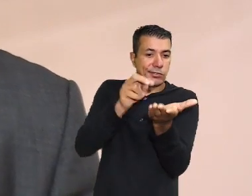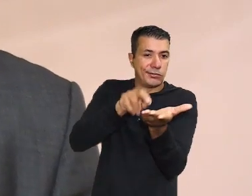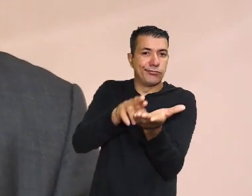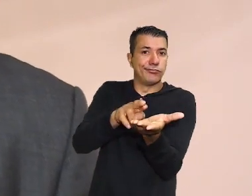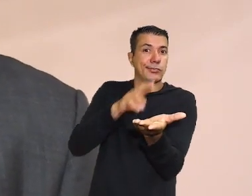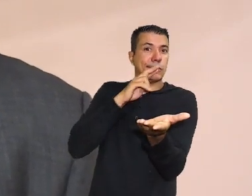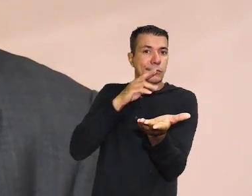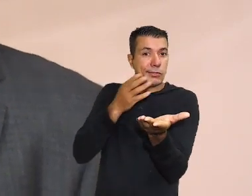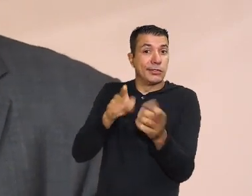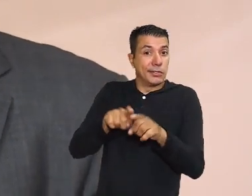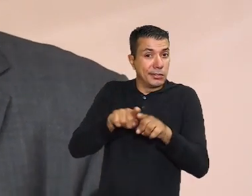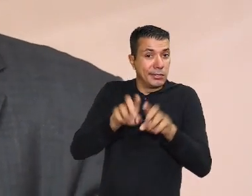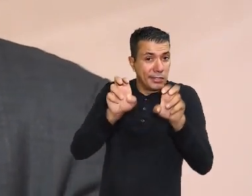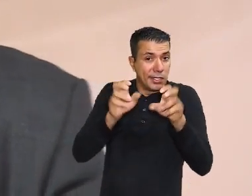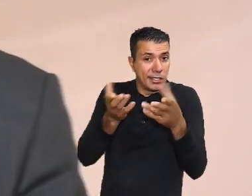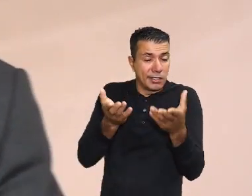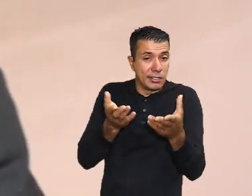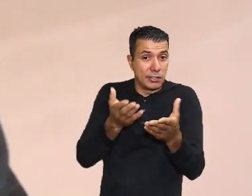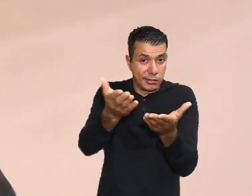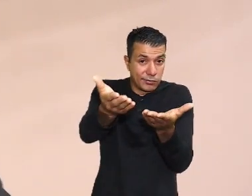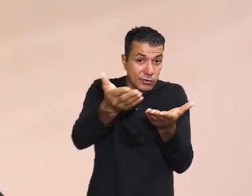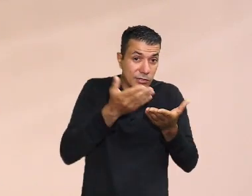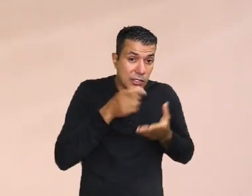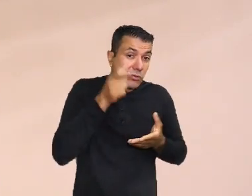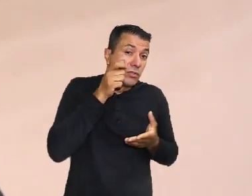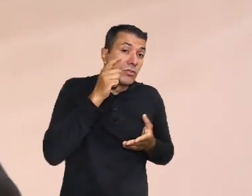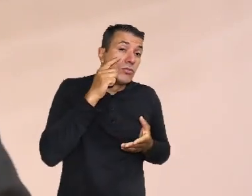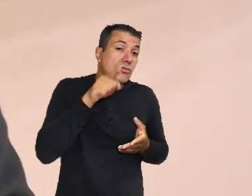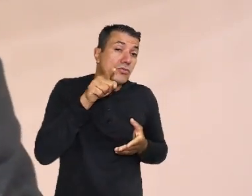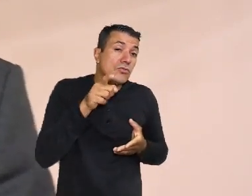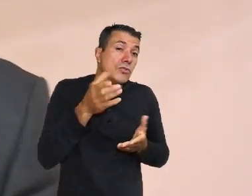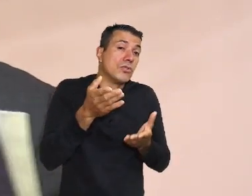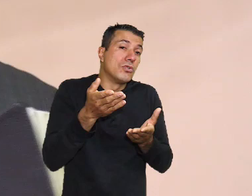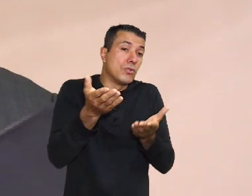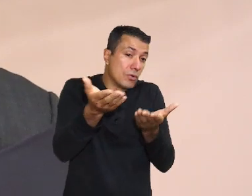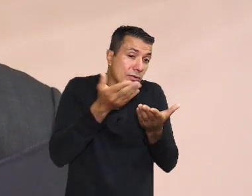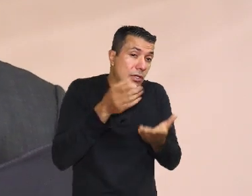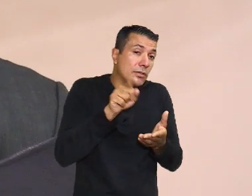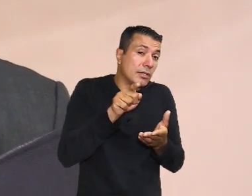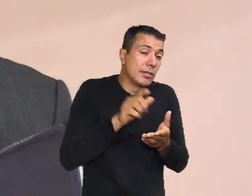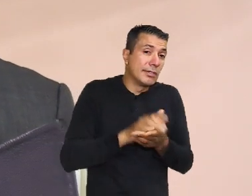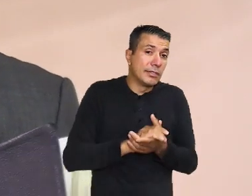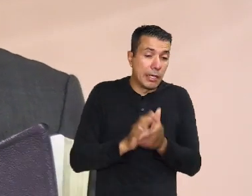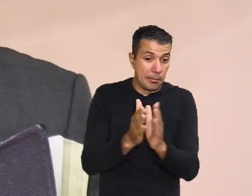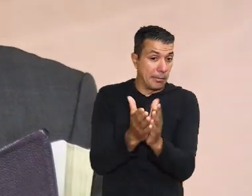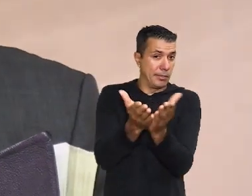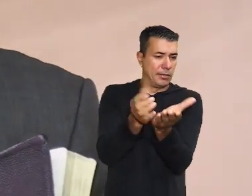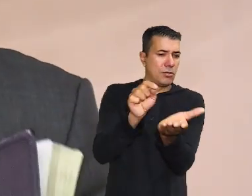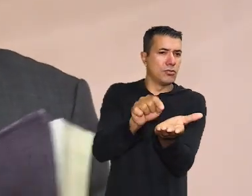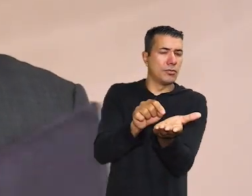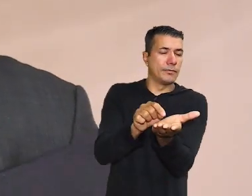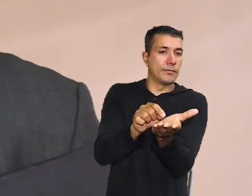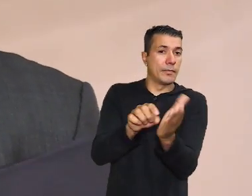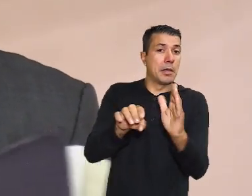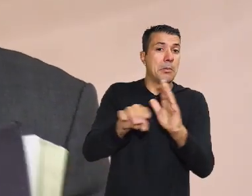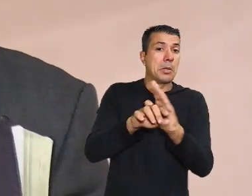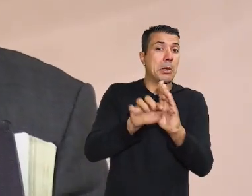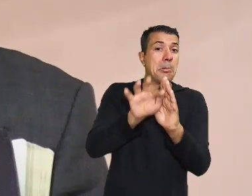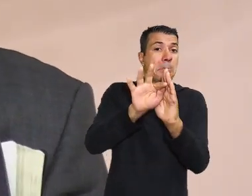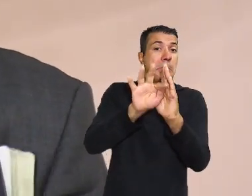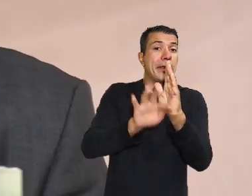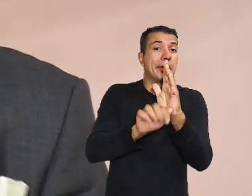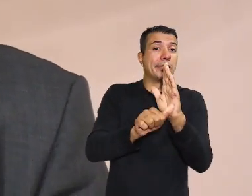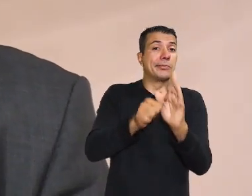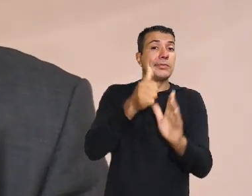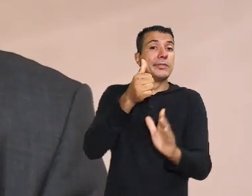E hoje nós vamos estudar isso. Eu já quero convidar você para que você também abra a sua Bíblia. O primeiro texto que eu queria estudar